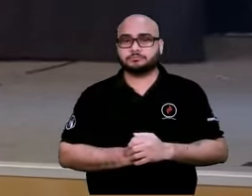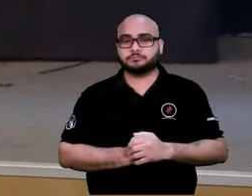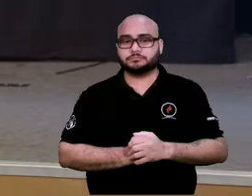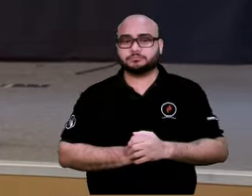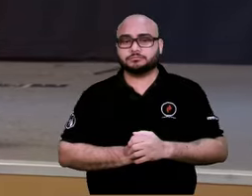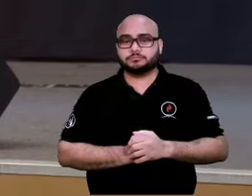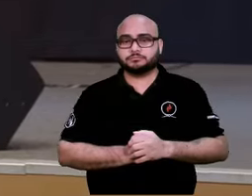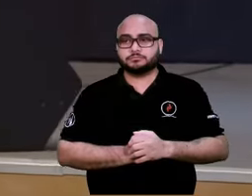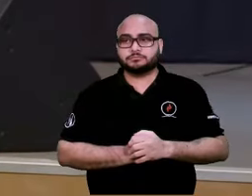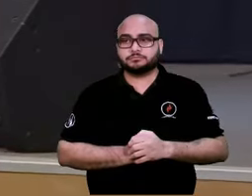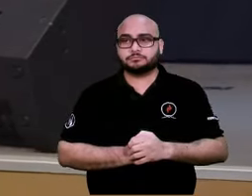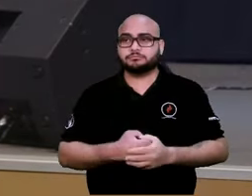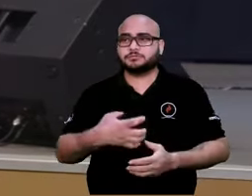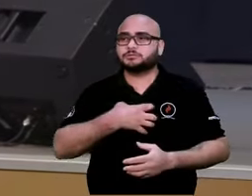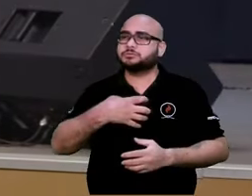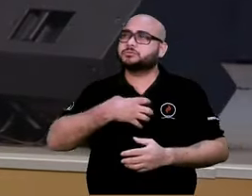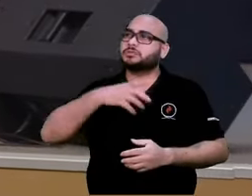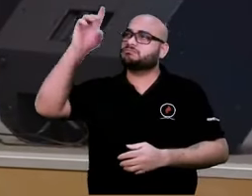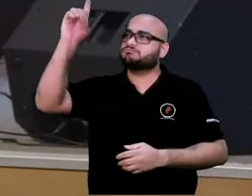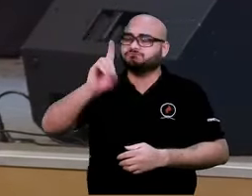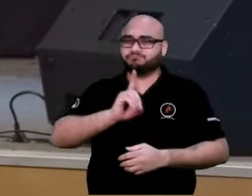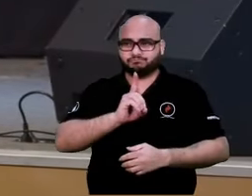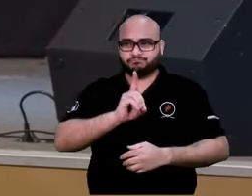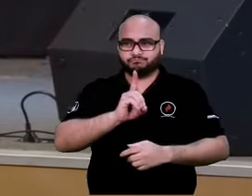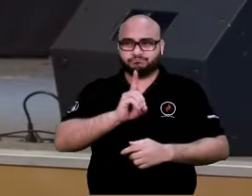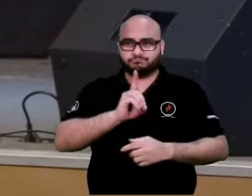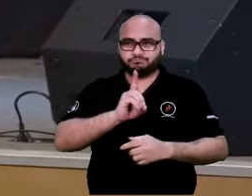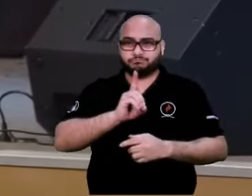estou sentindo Deus nessa casa.